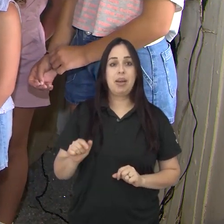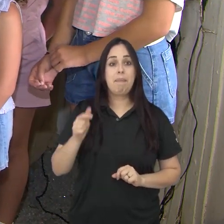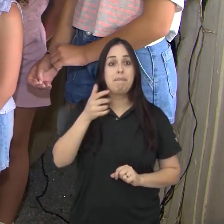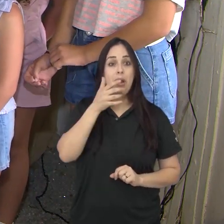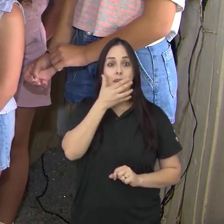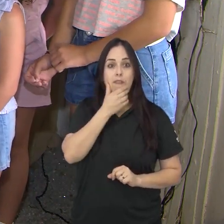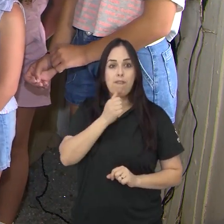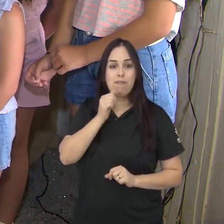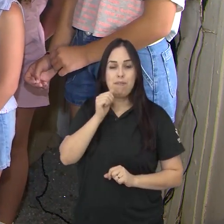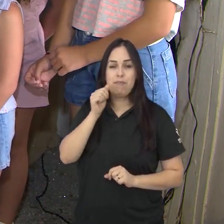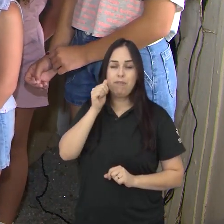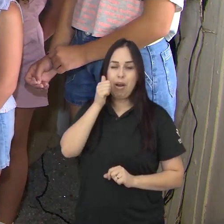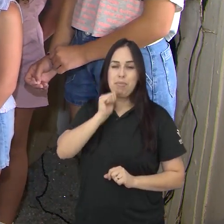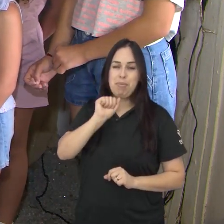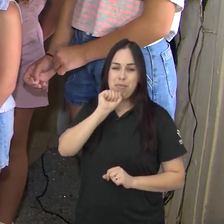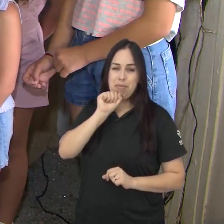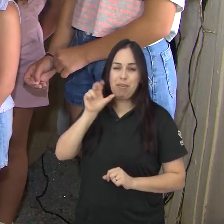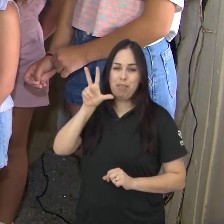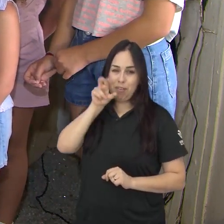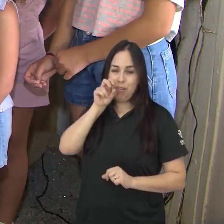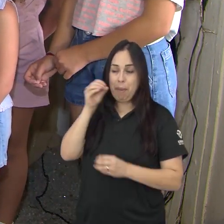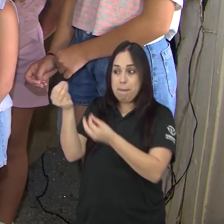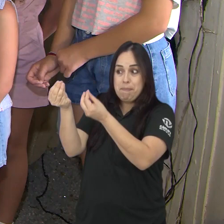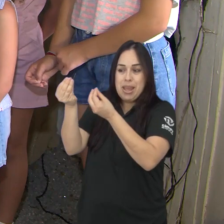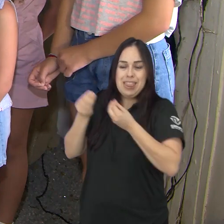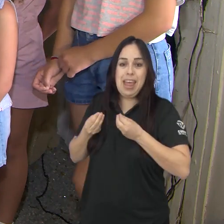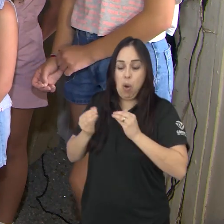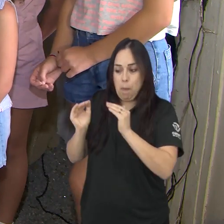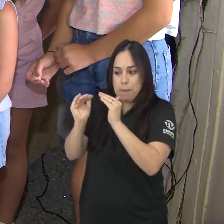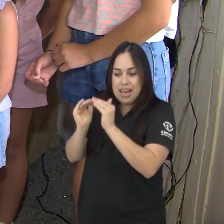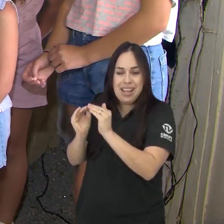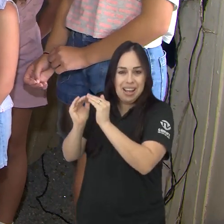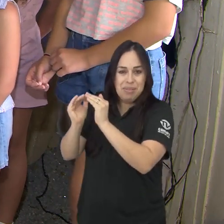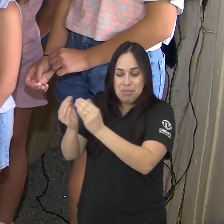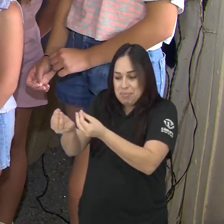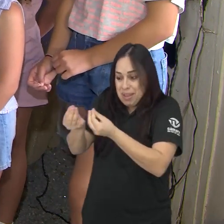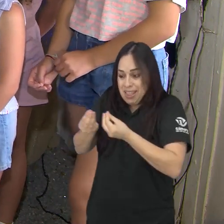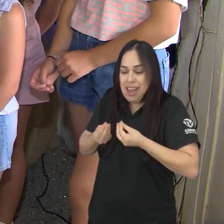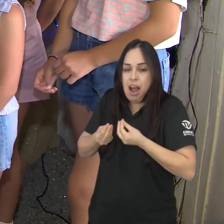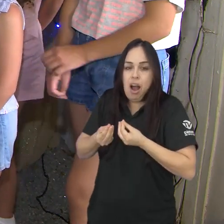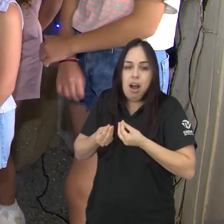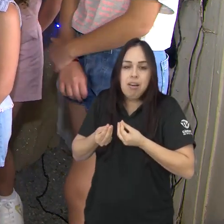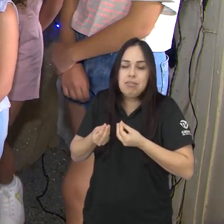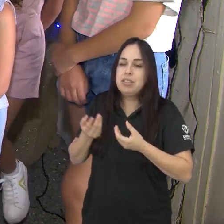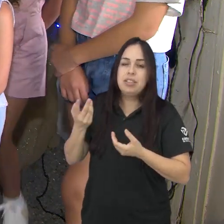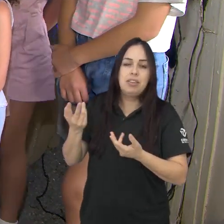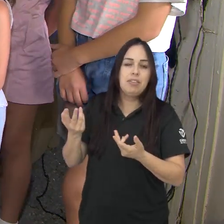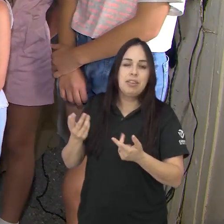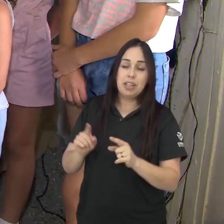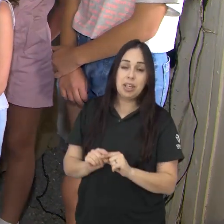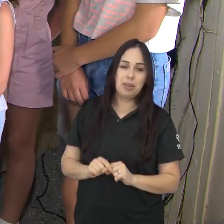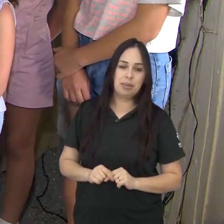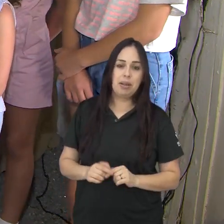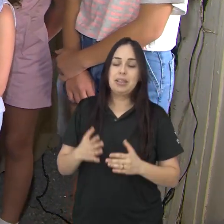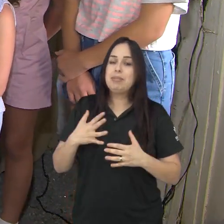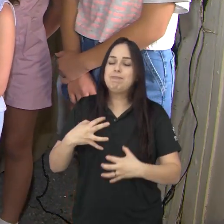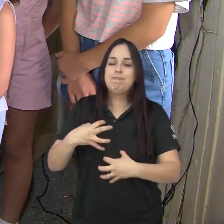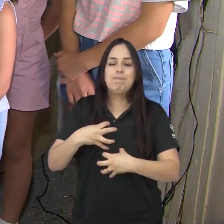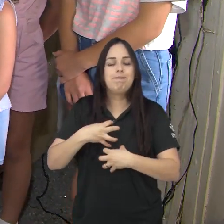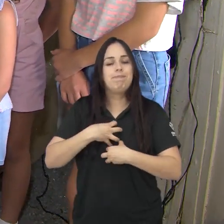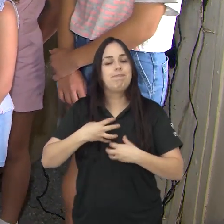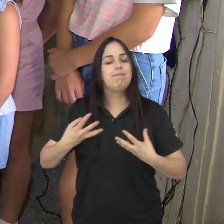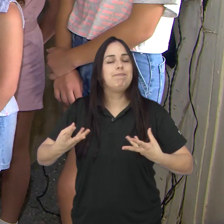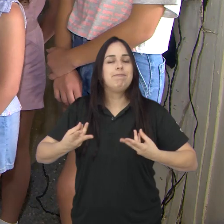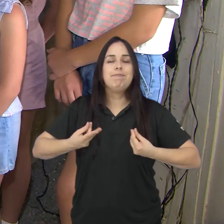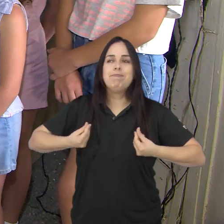herdar o presépio dos meus avós, que são lá de Minas também e que também faziam como a minha mãe. Então,